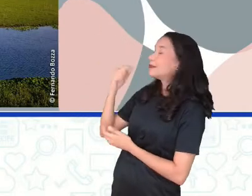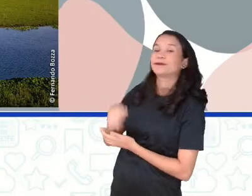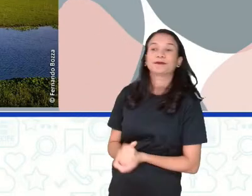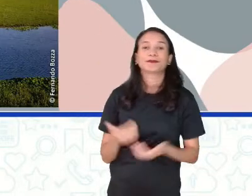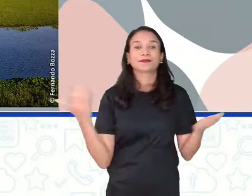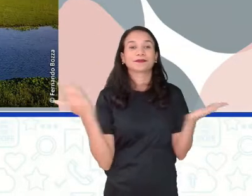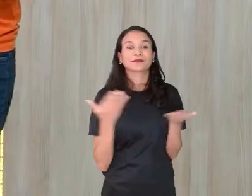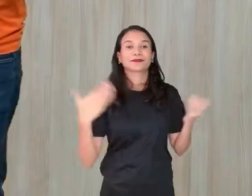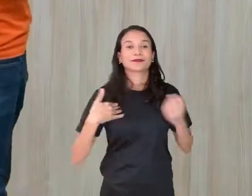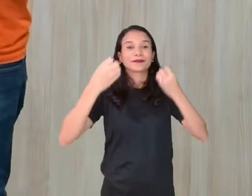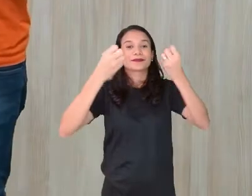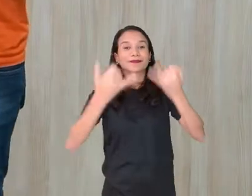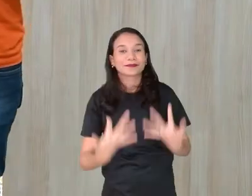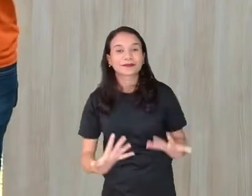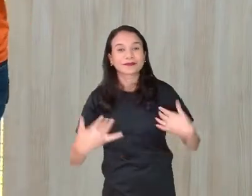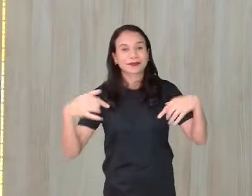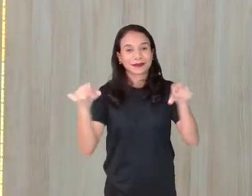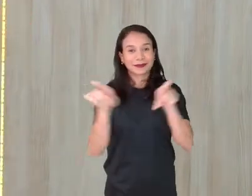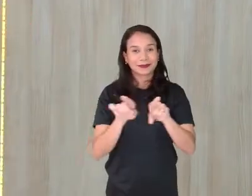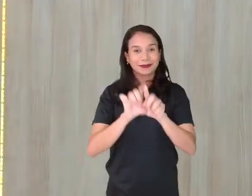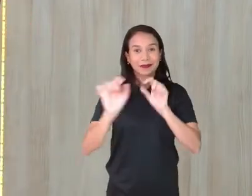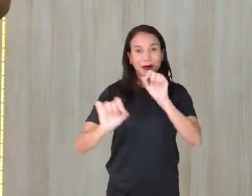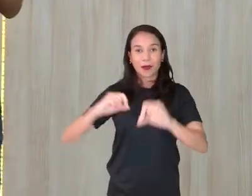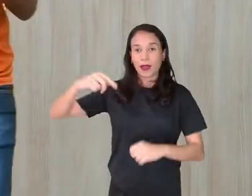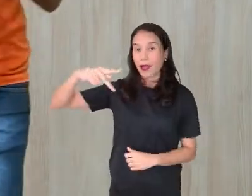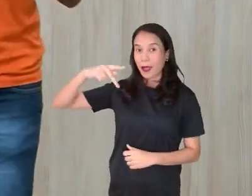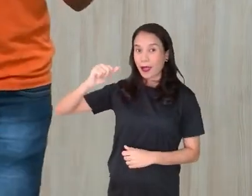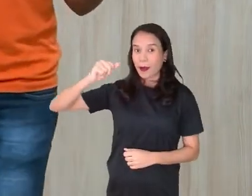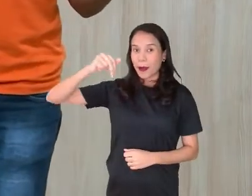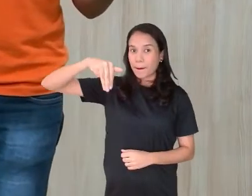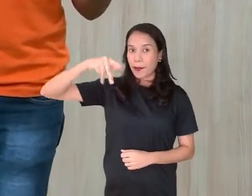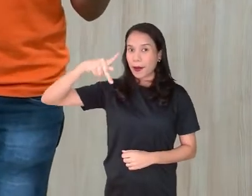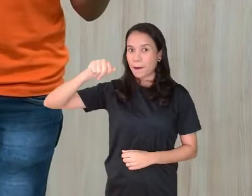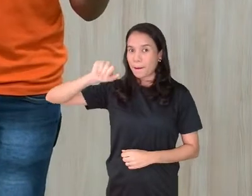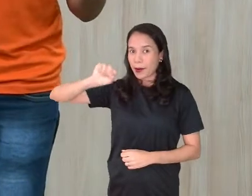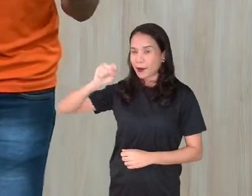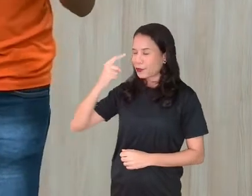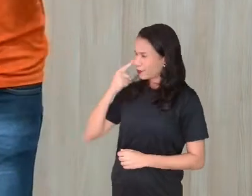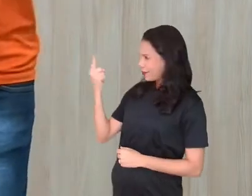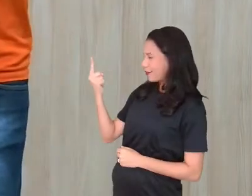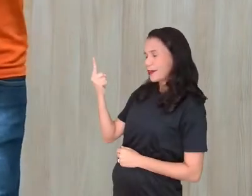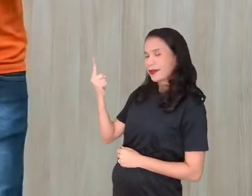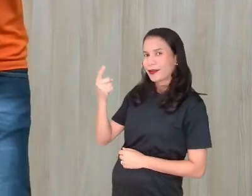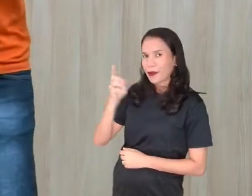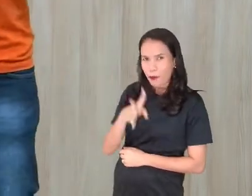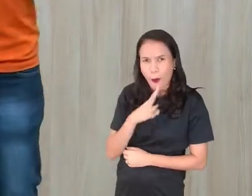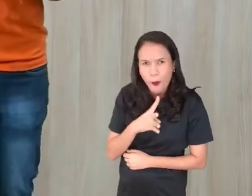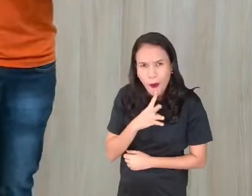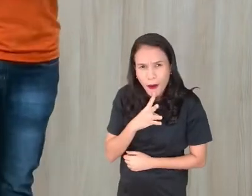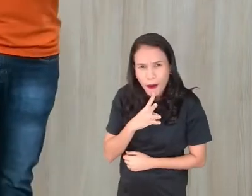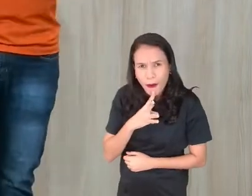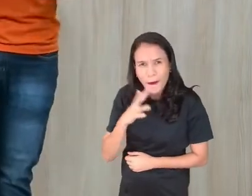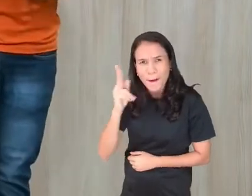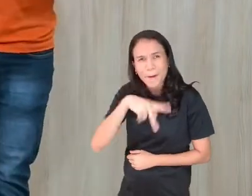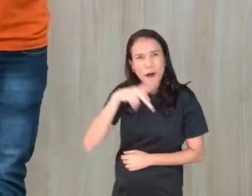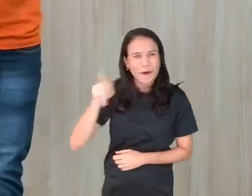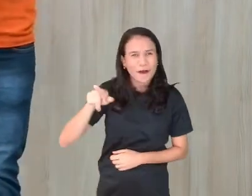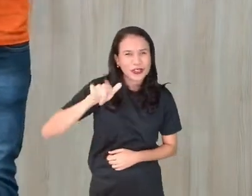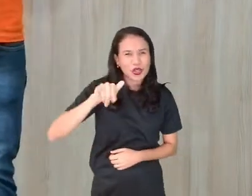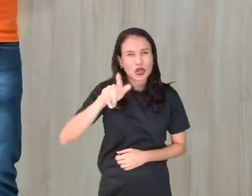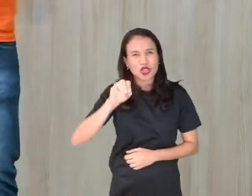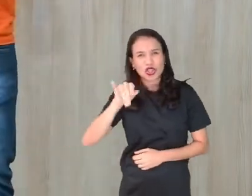hoje trataremos, né, dos Pampas. Quem já ouviu falar dos Pampas? Professor